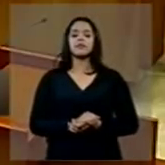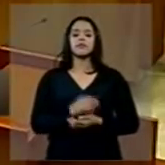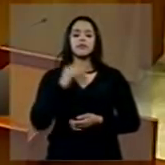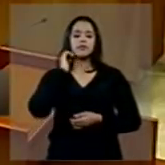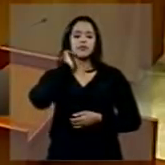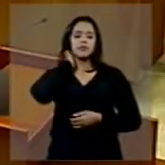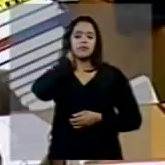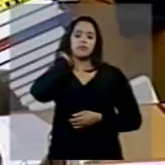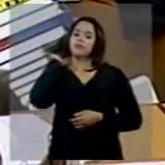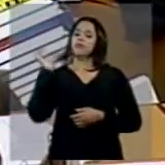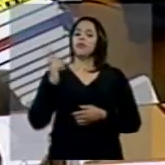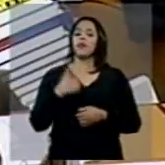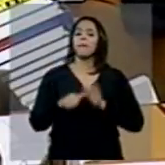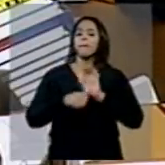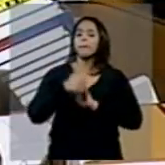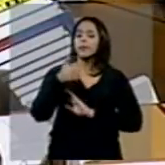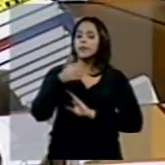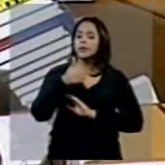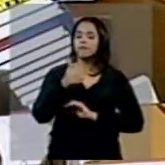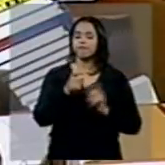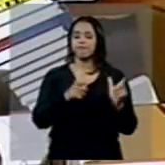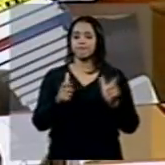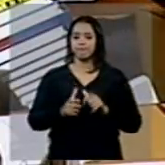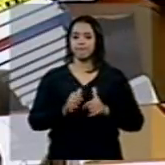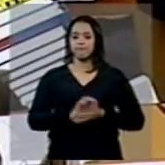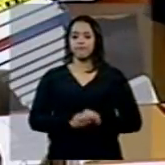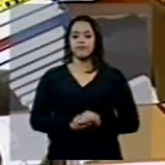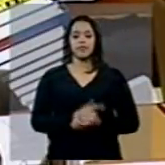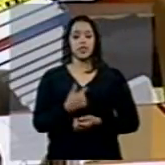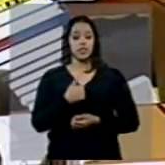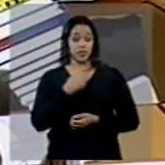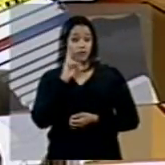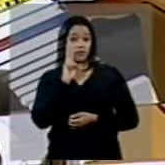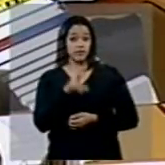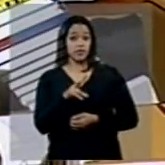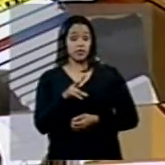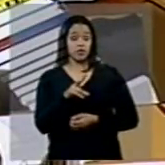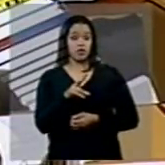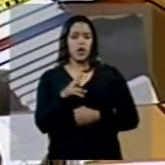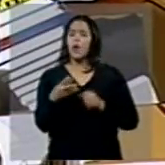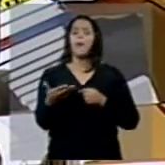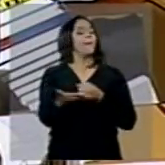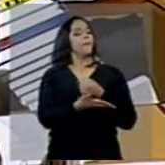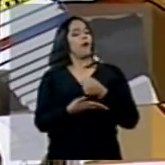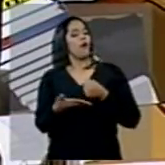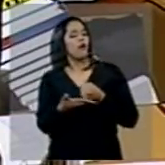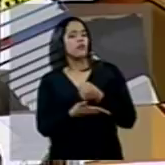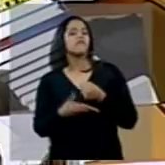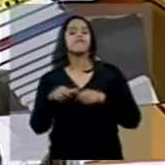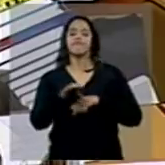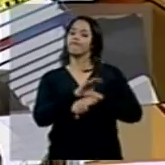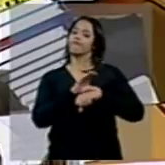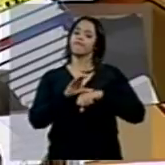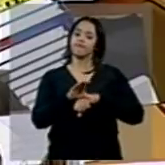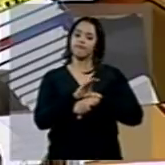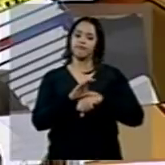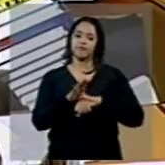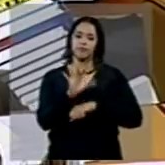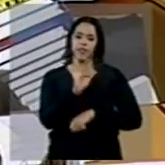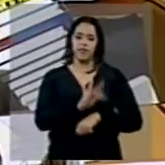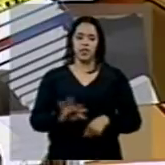Presidente, em primeiro lugar, observo um princípio básico da Constituição